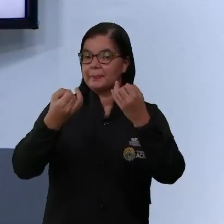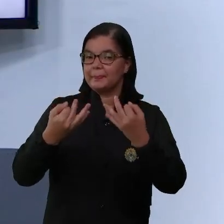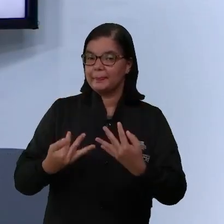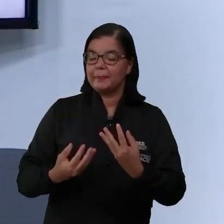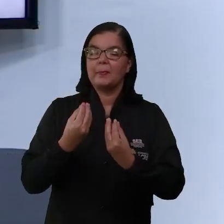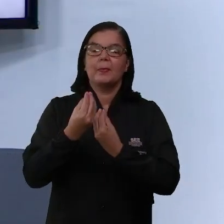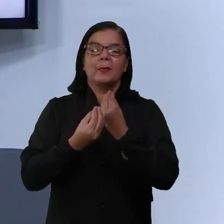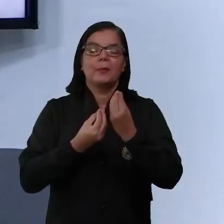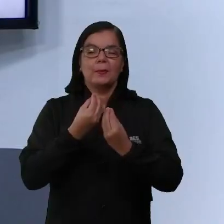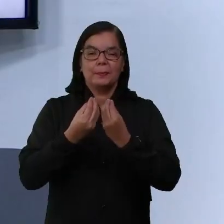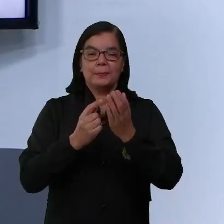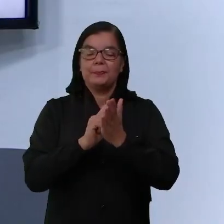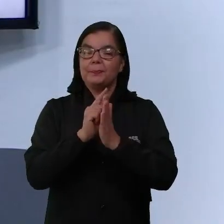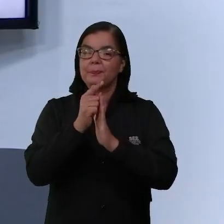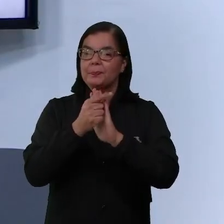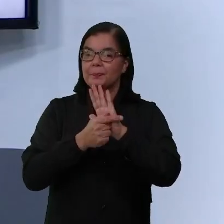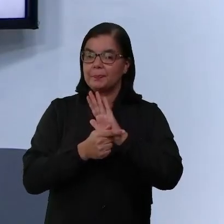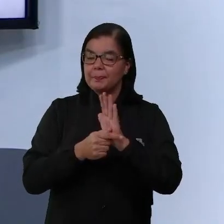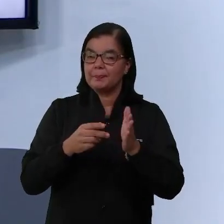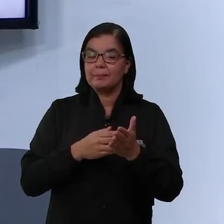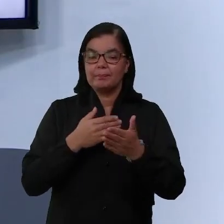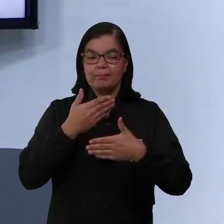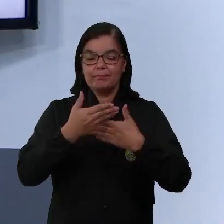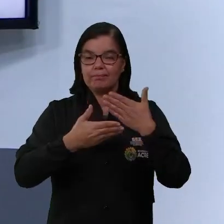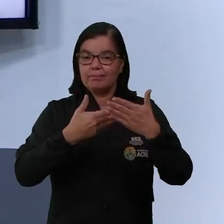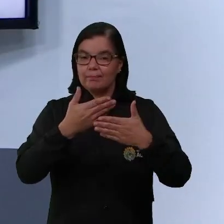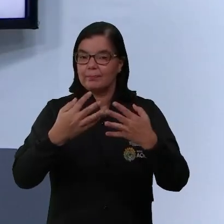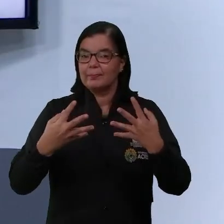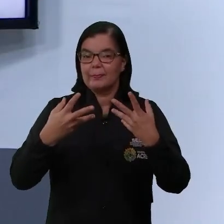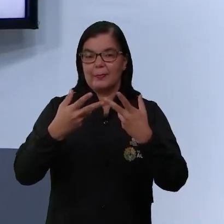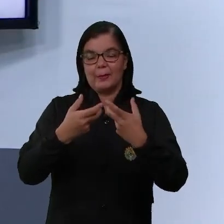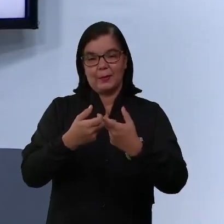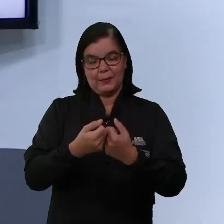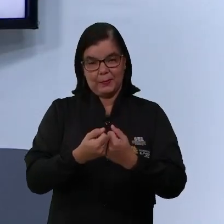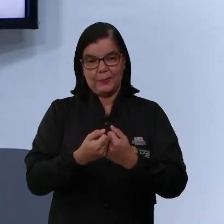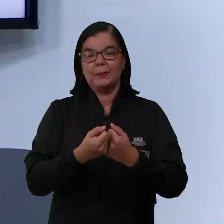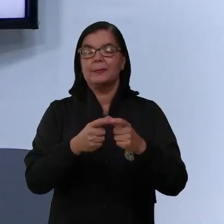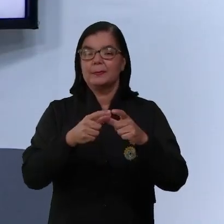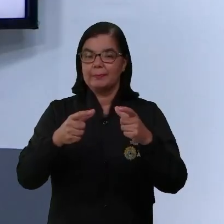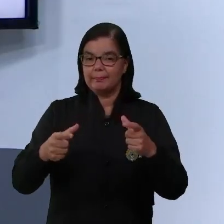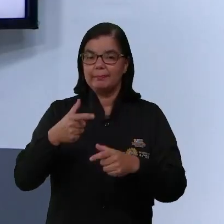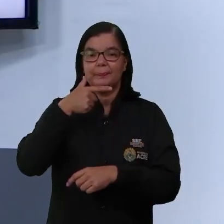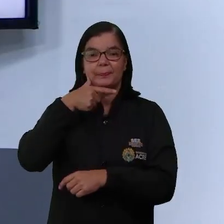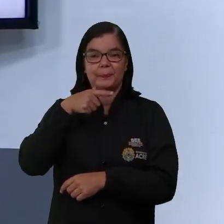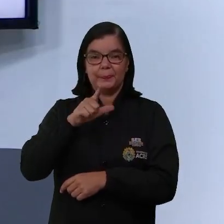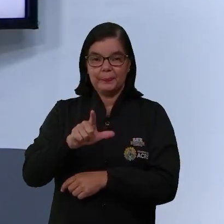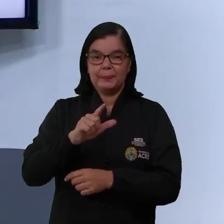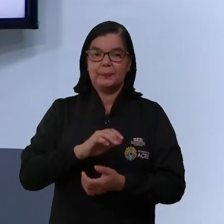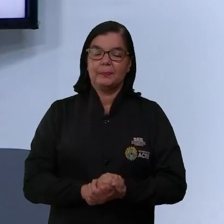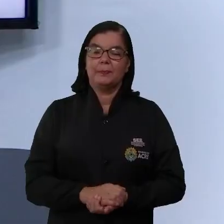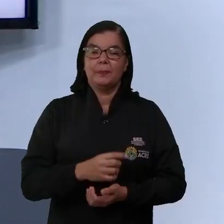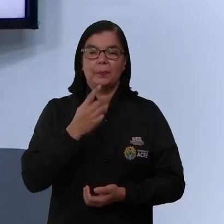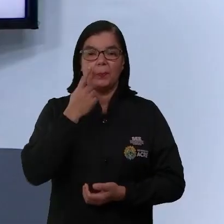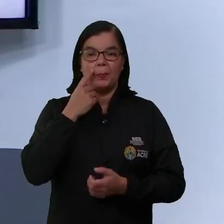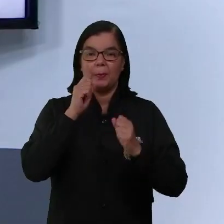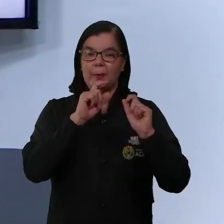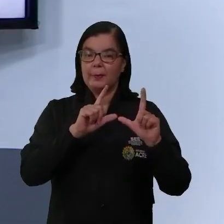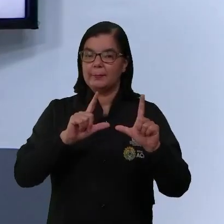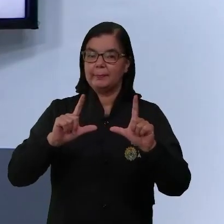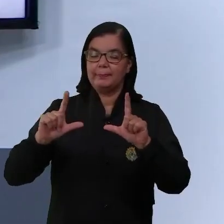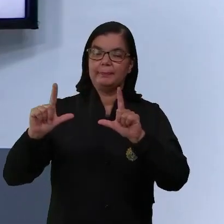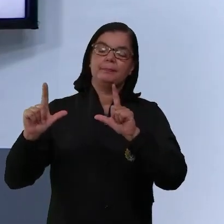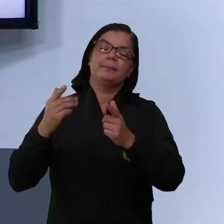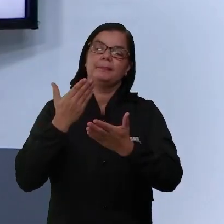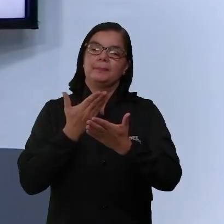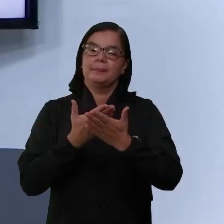sobre como esse gênero ele percorre todos esses espaços da linguagem, tá? Então vamos para a tela, acompanhe a